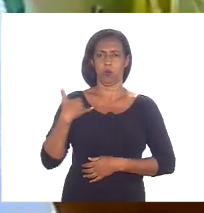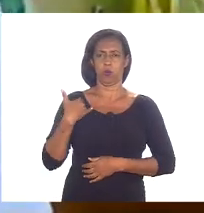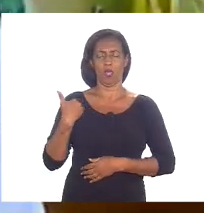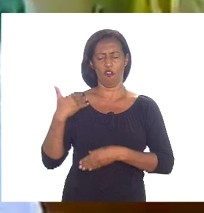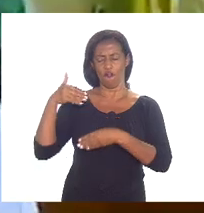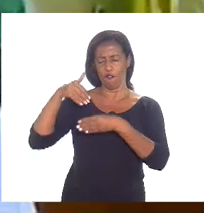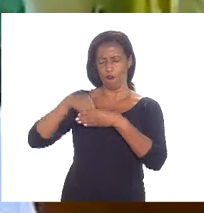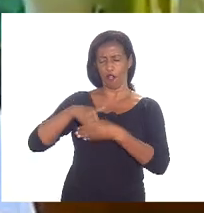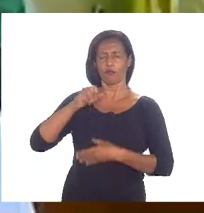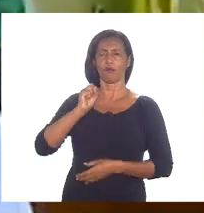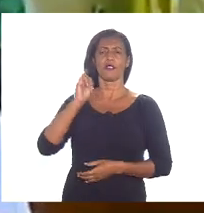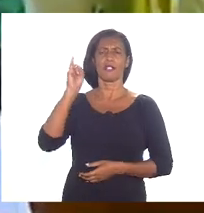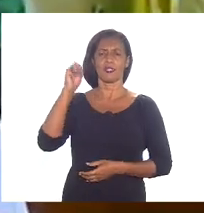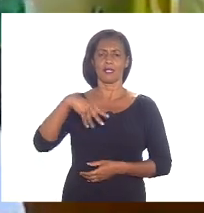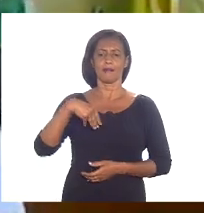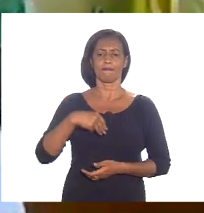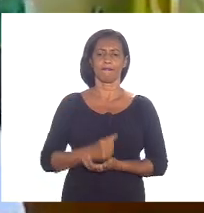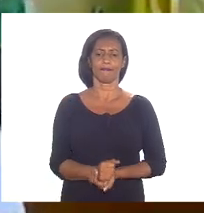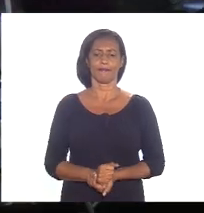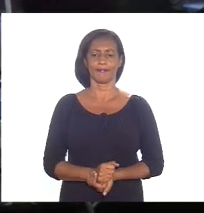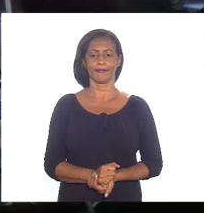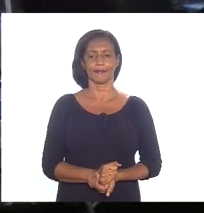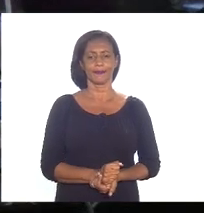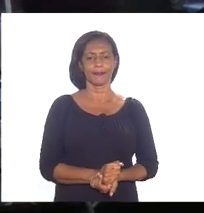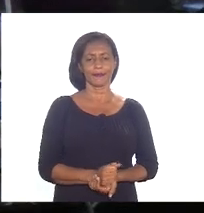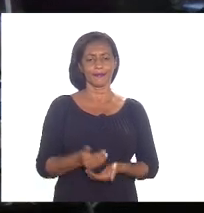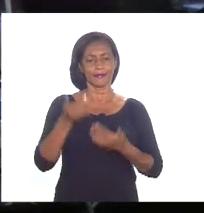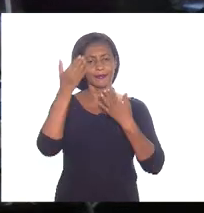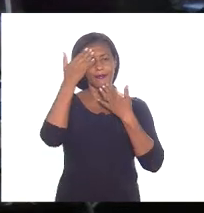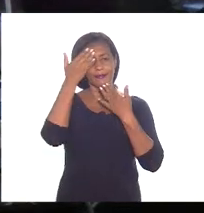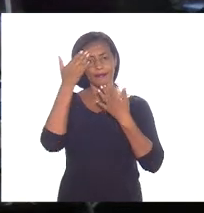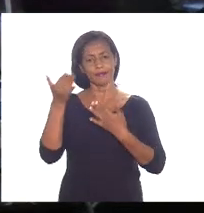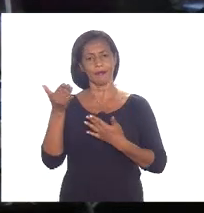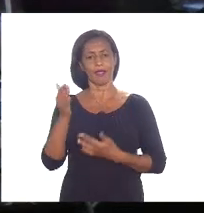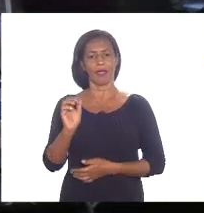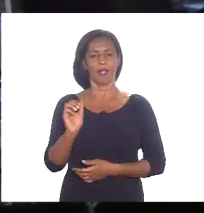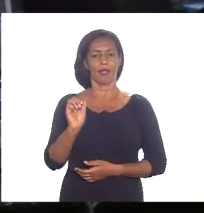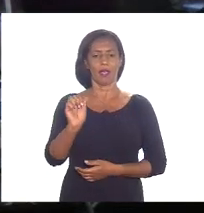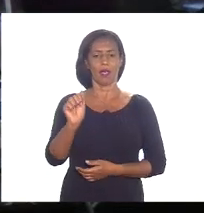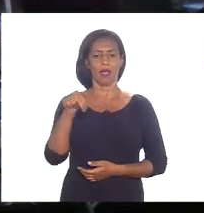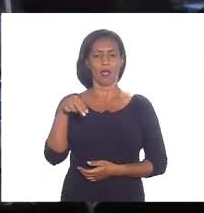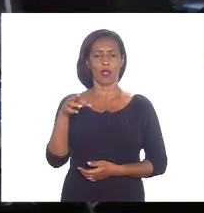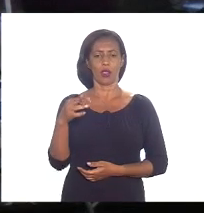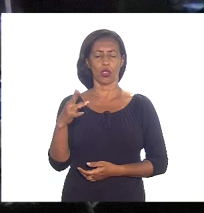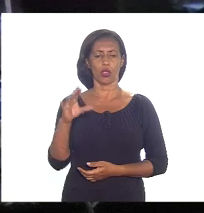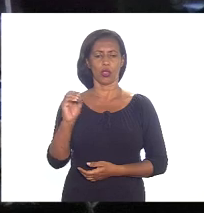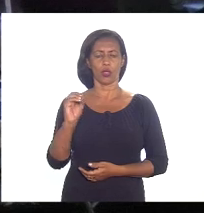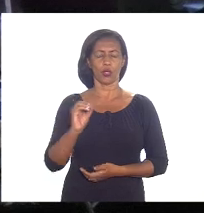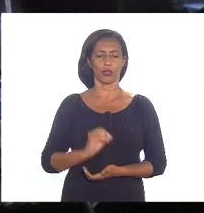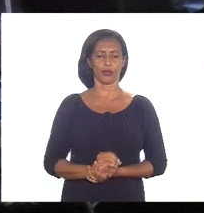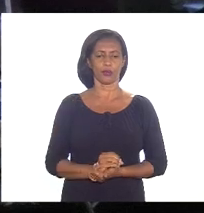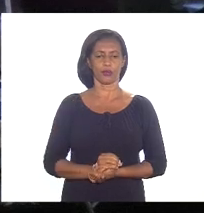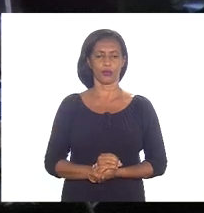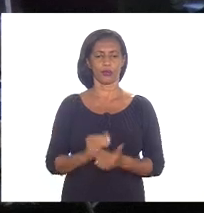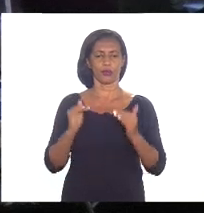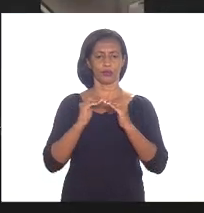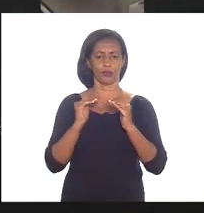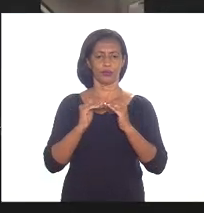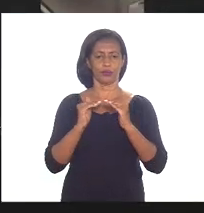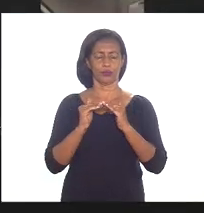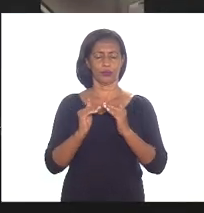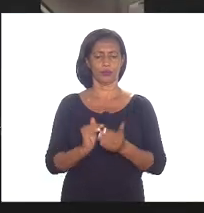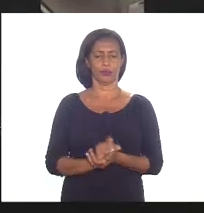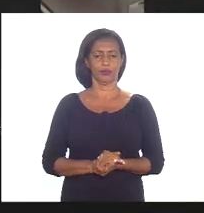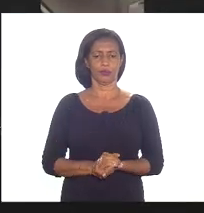voto sim, senhora presidente. Obrigada. Deputado doutor Deodalto, como vota? Voto favorável, deputada Tia